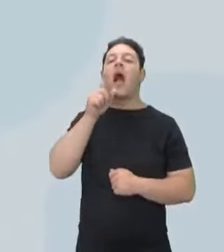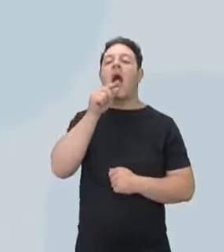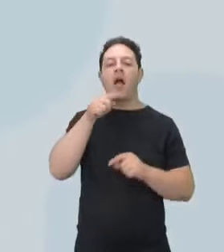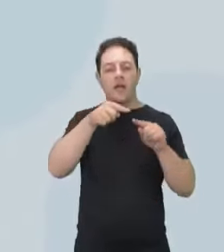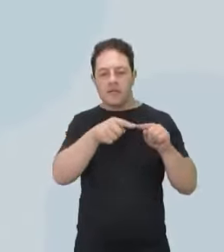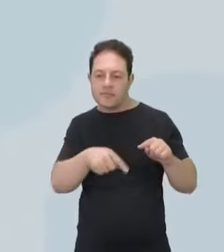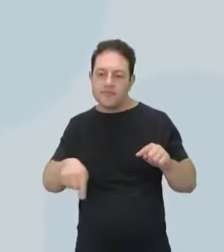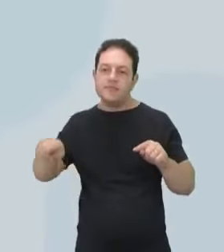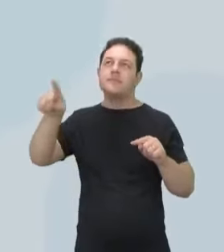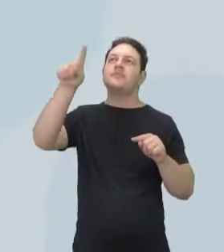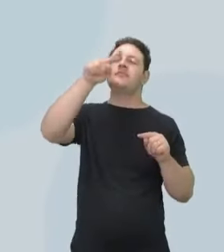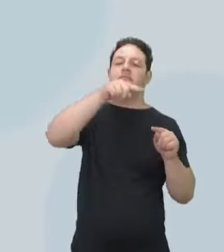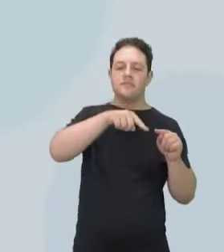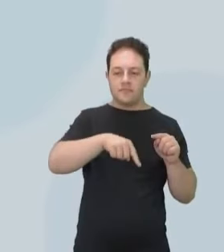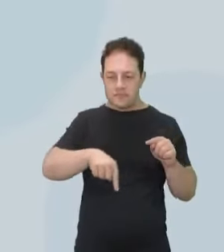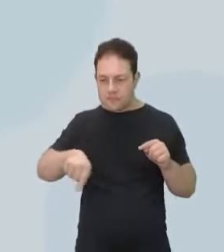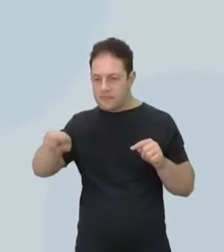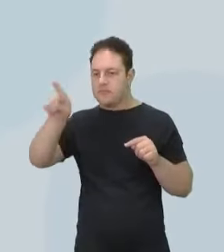água na sua